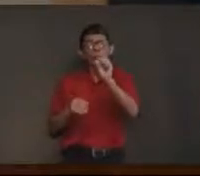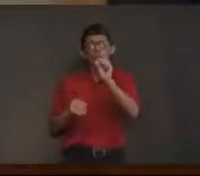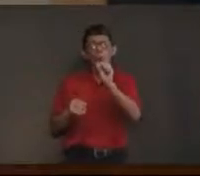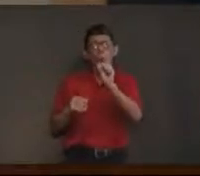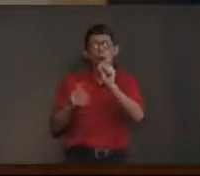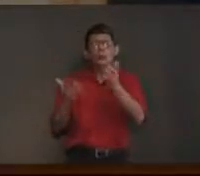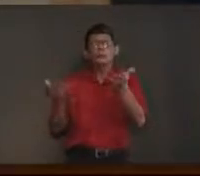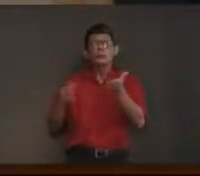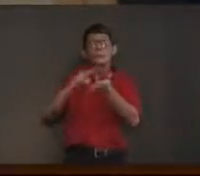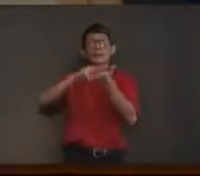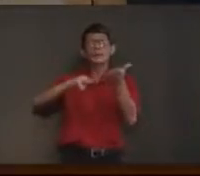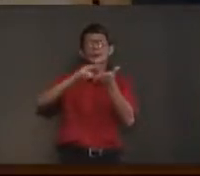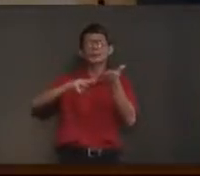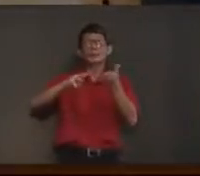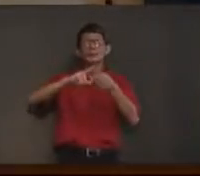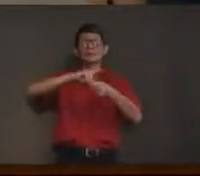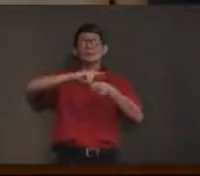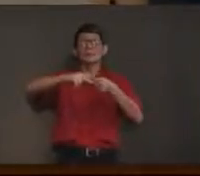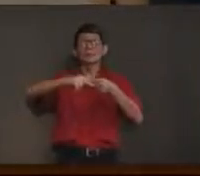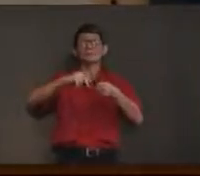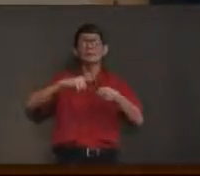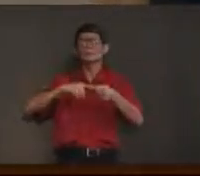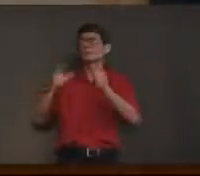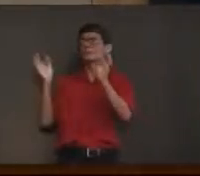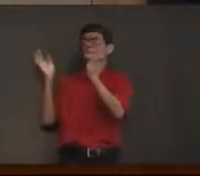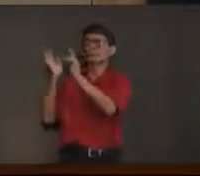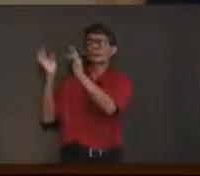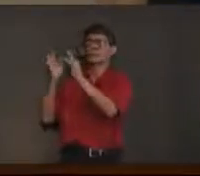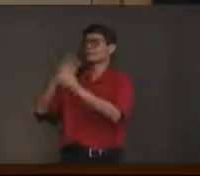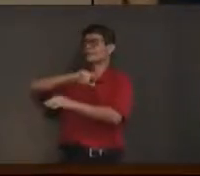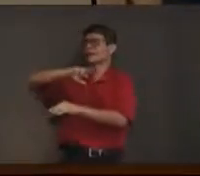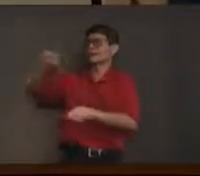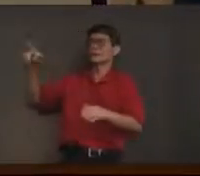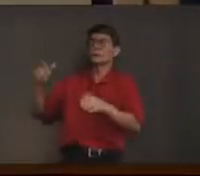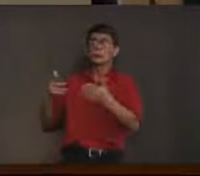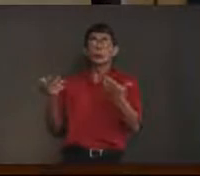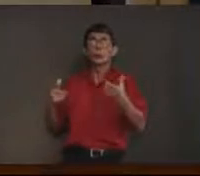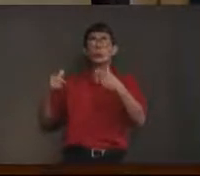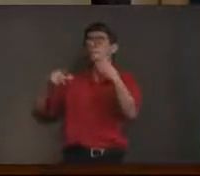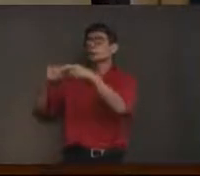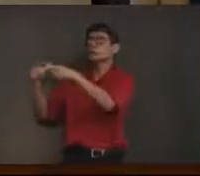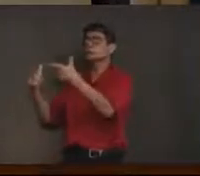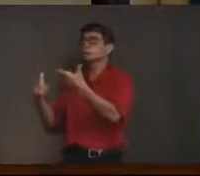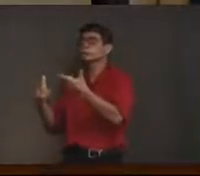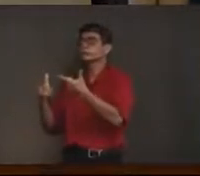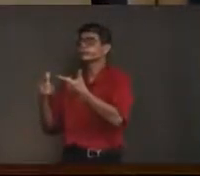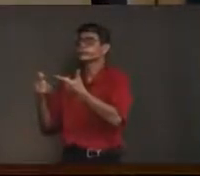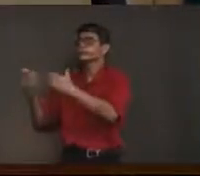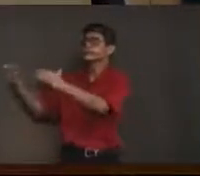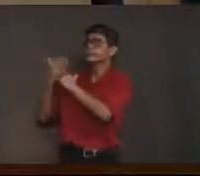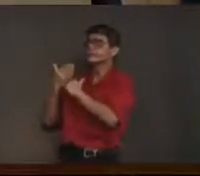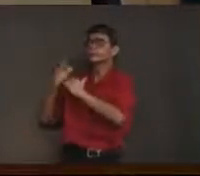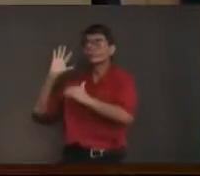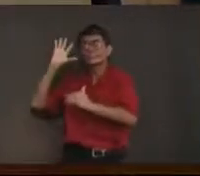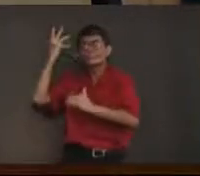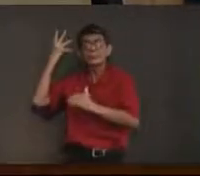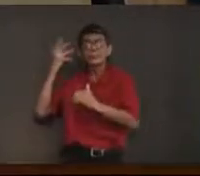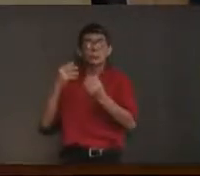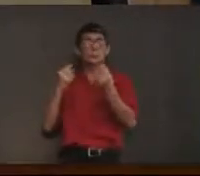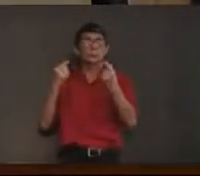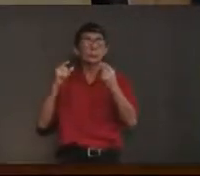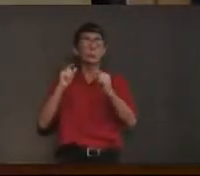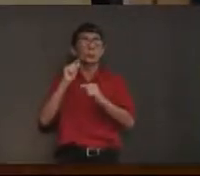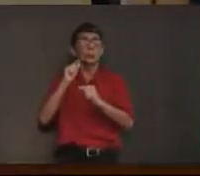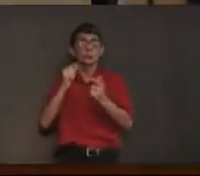tudo como não tem milhares de funções no mundo em que mundo eu devo me restringir para encontrar uma solução desse problema então a